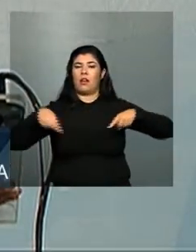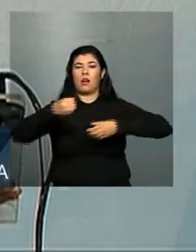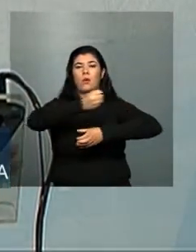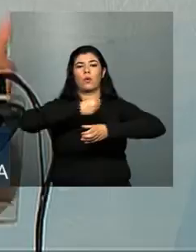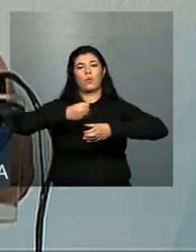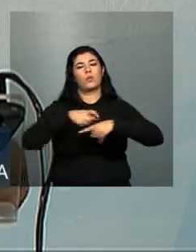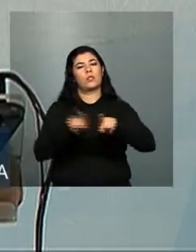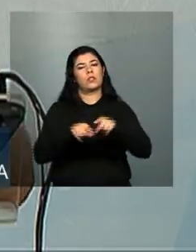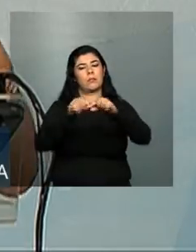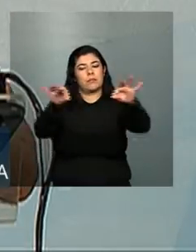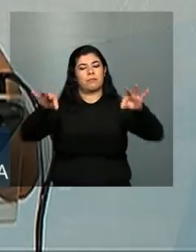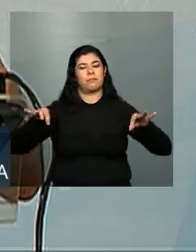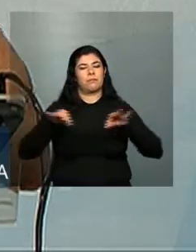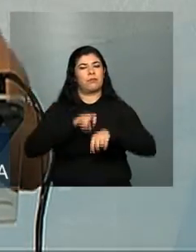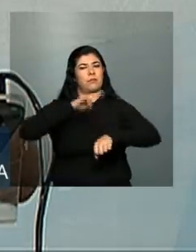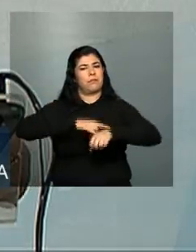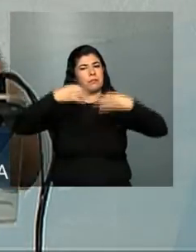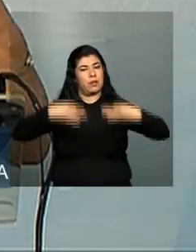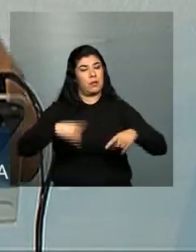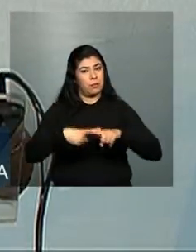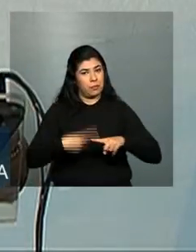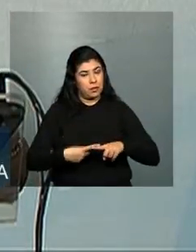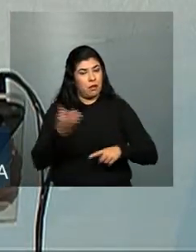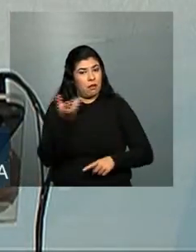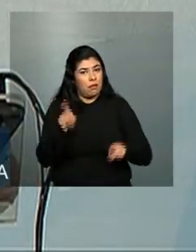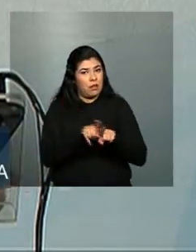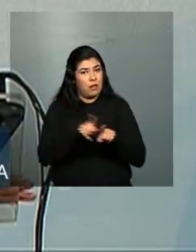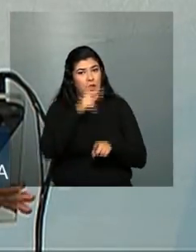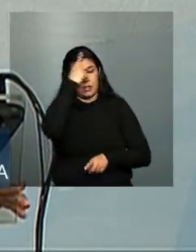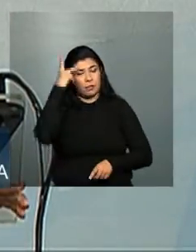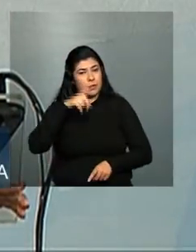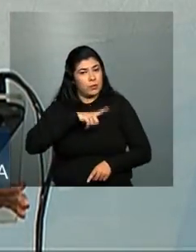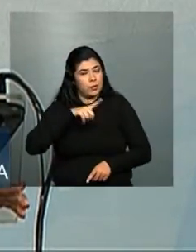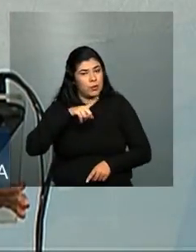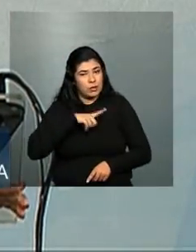banheiro. Porque nós queremos também que as pessoas tenham